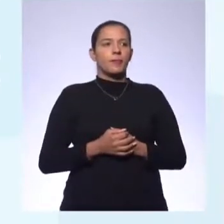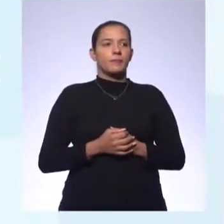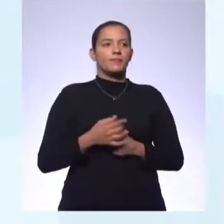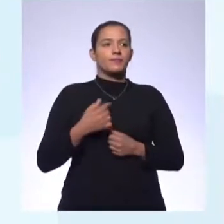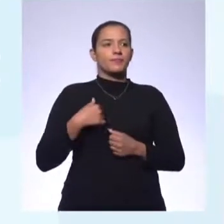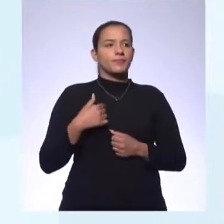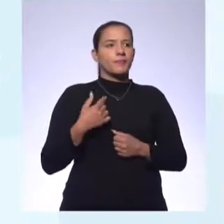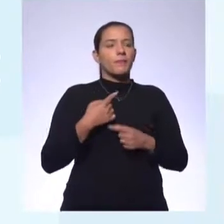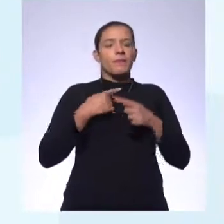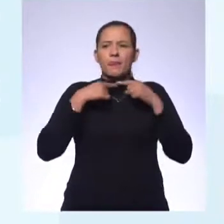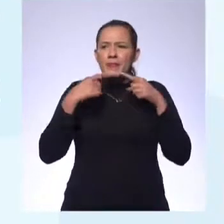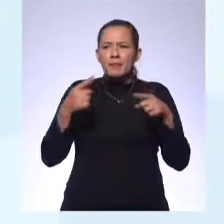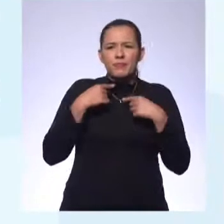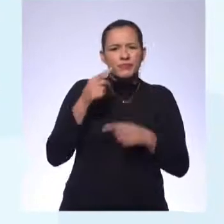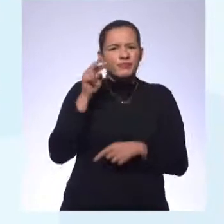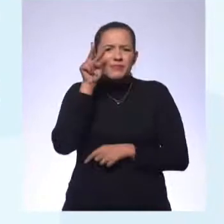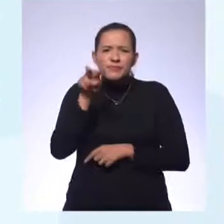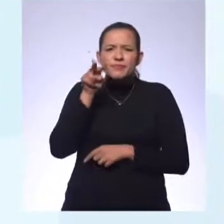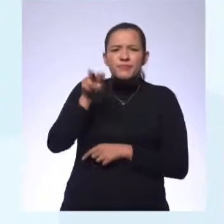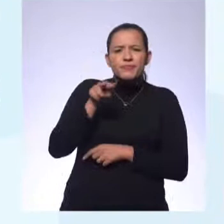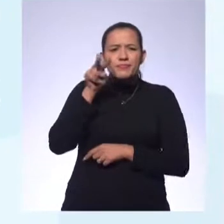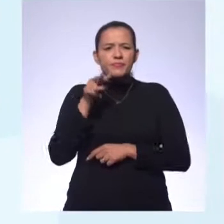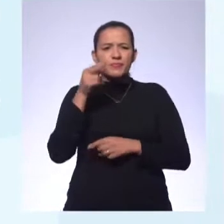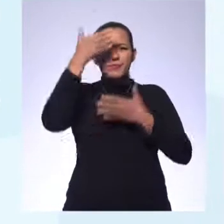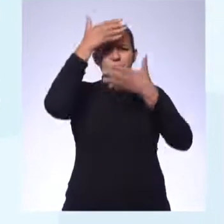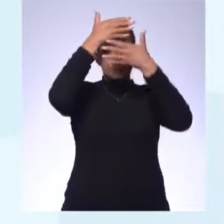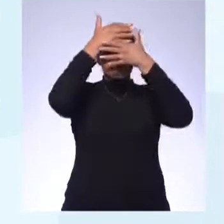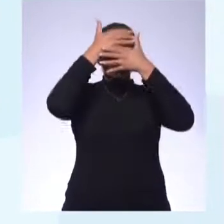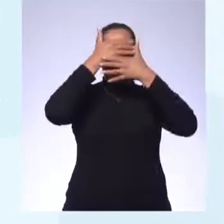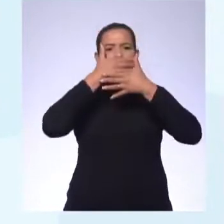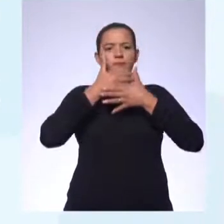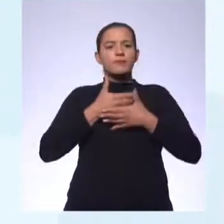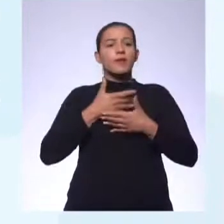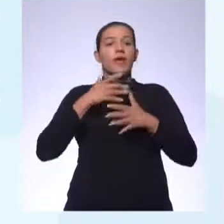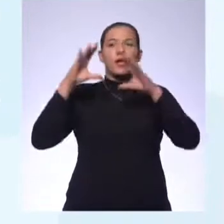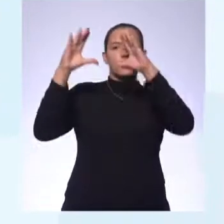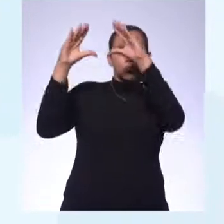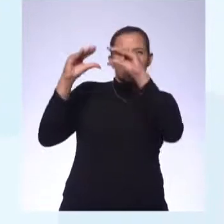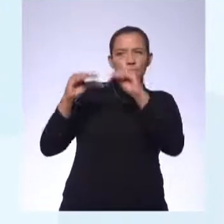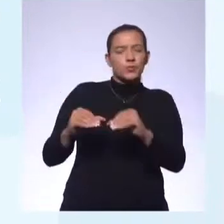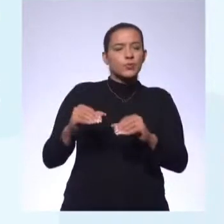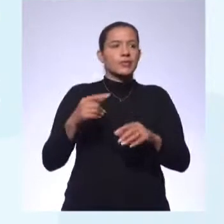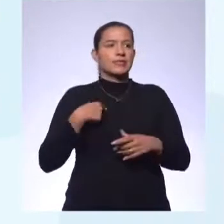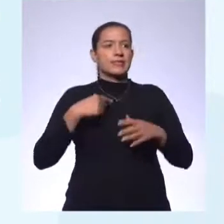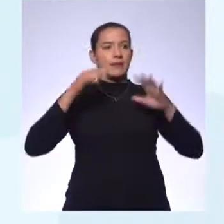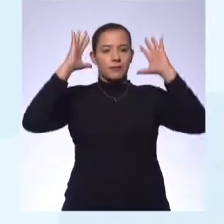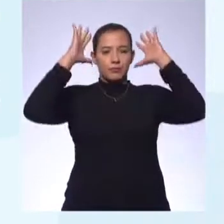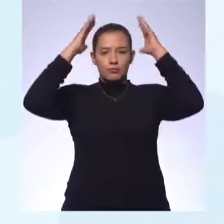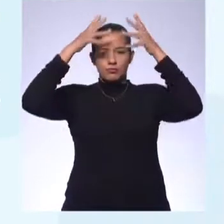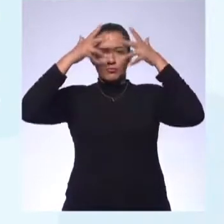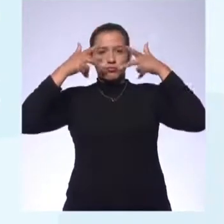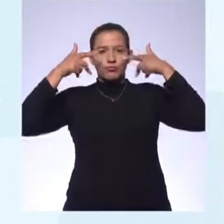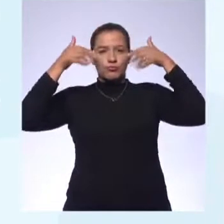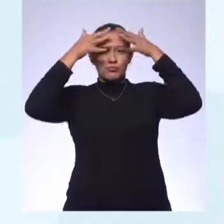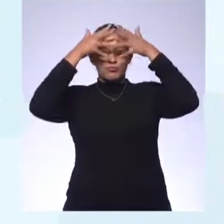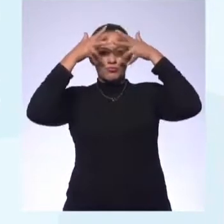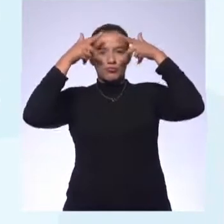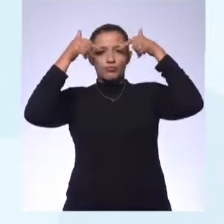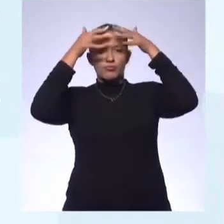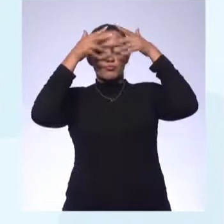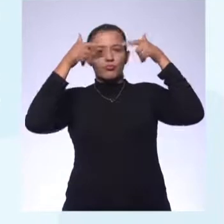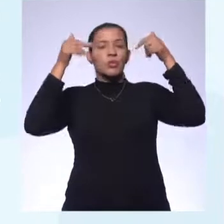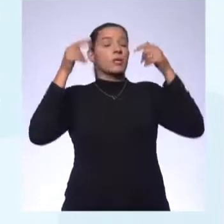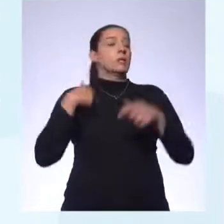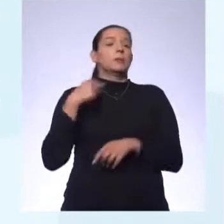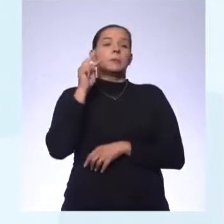Era impossível. Além de a noite estar escura, um maldito véu que caía de um chapeuzinho de palha não